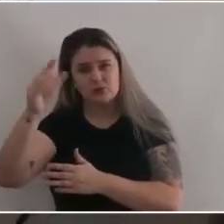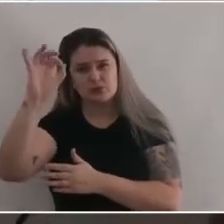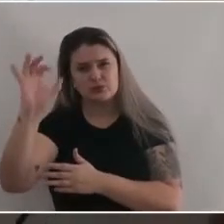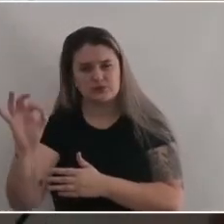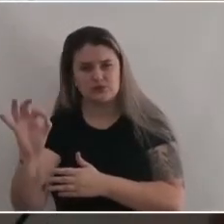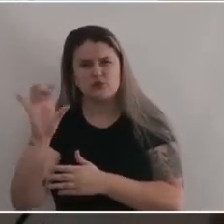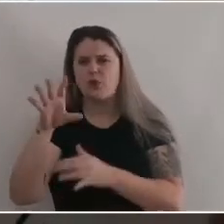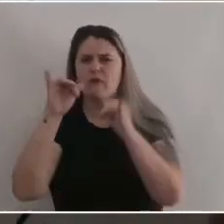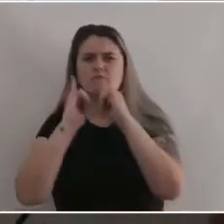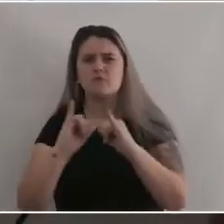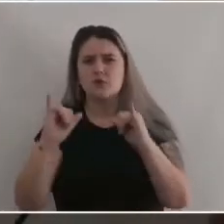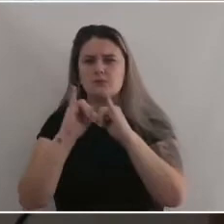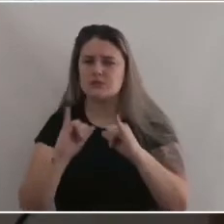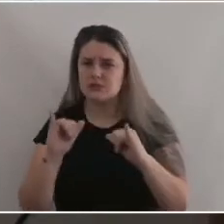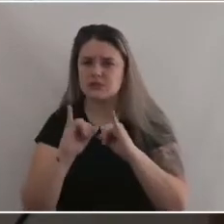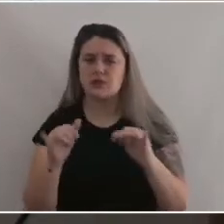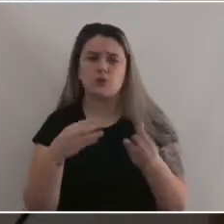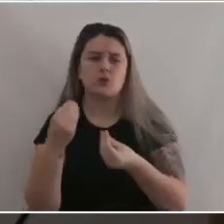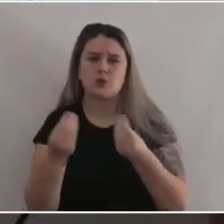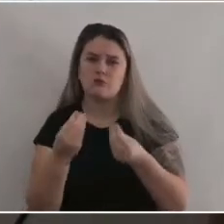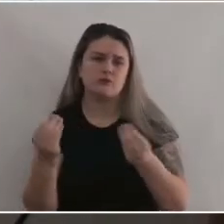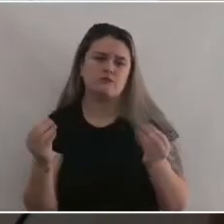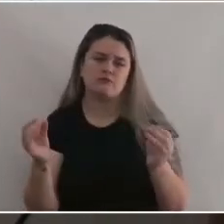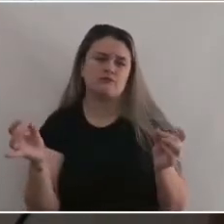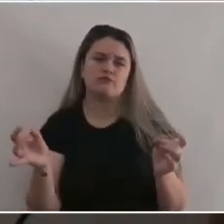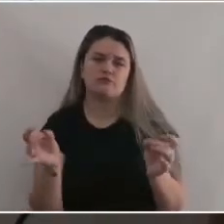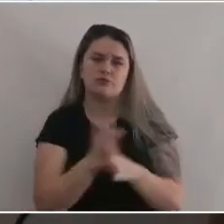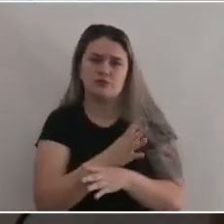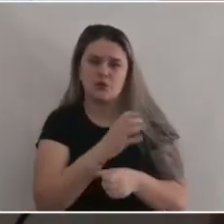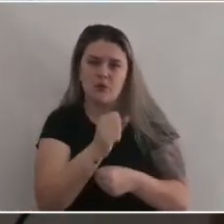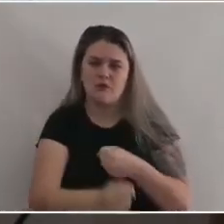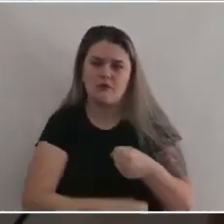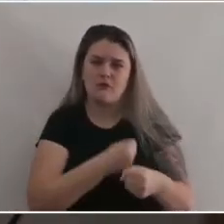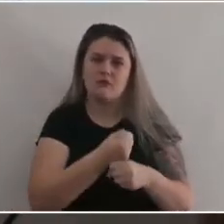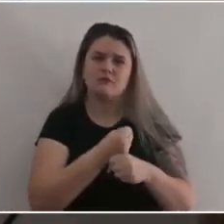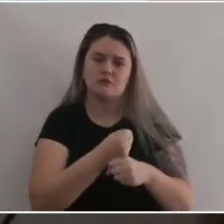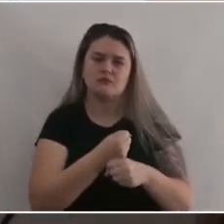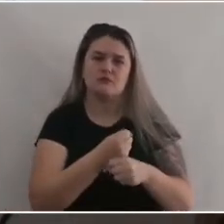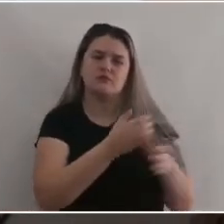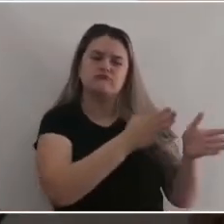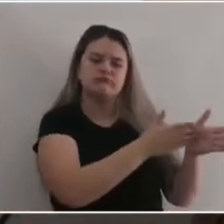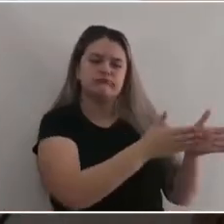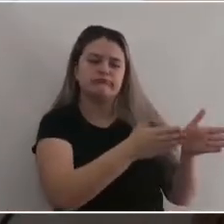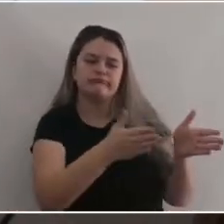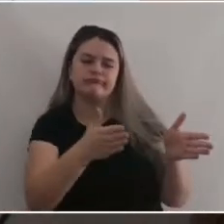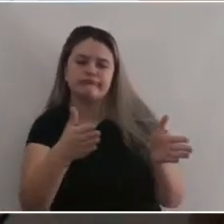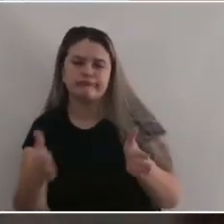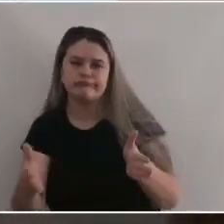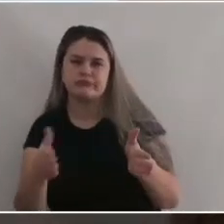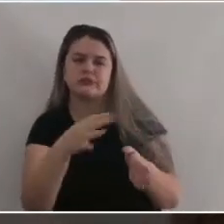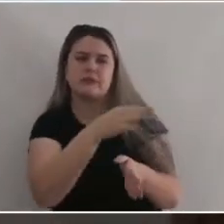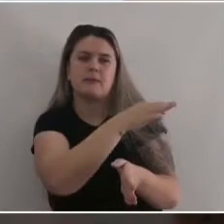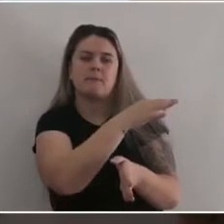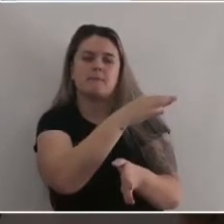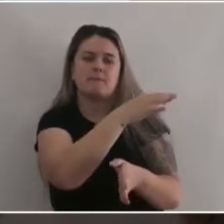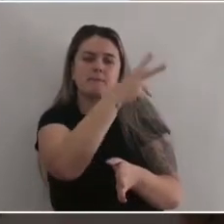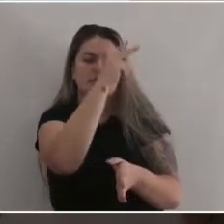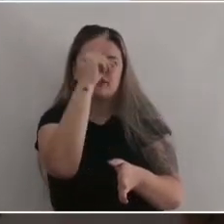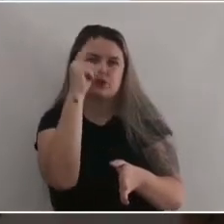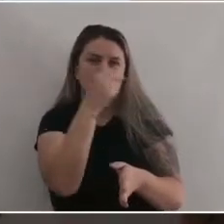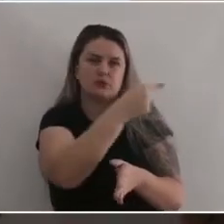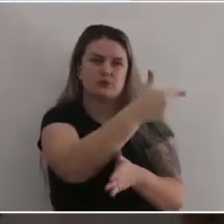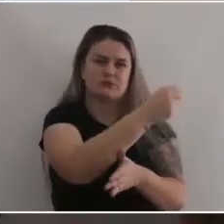título de informação mesmo, como é encerramento de mandato e encerramento de exercício, alguns